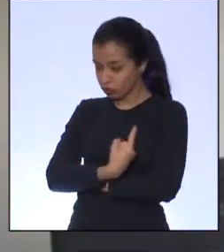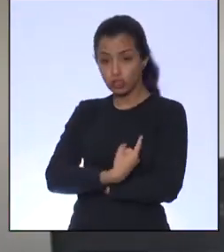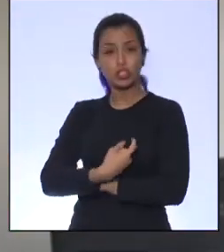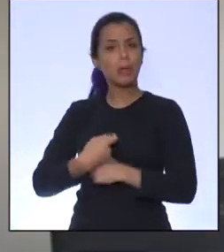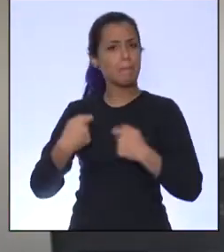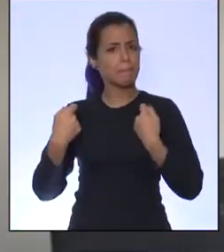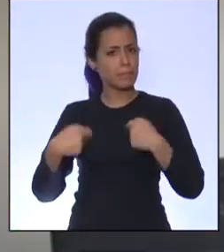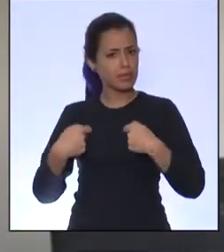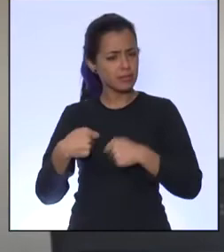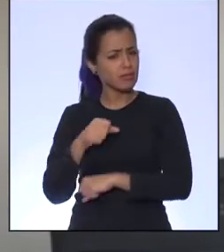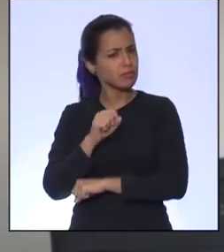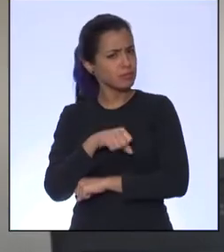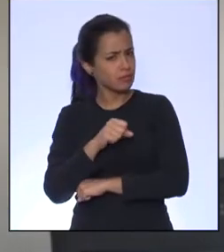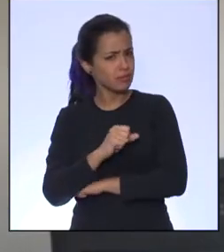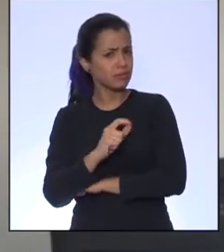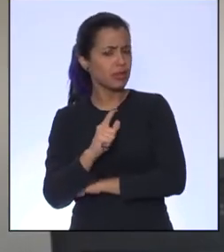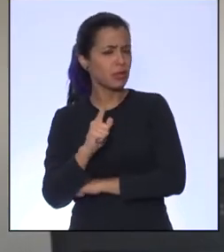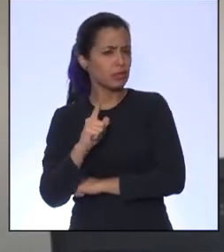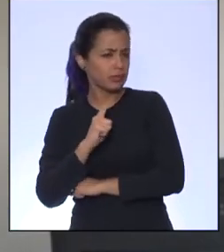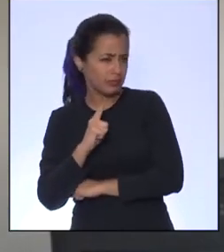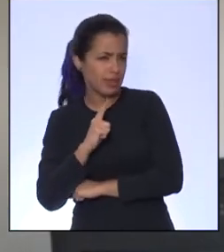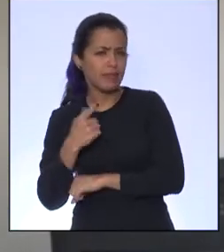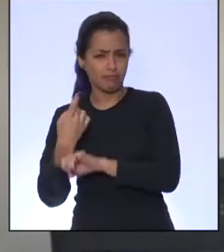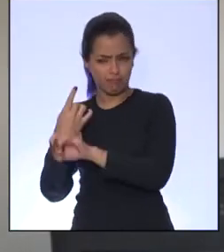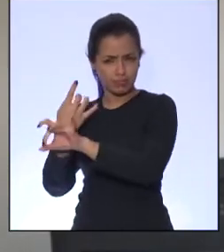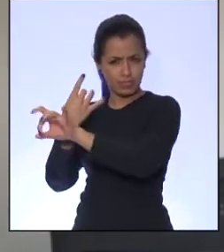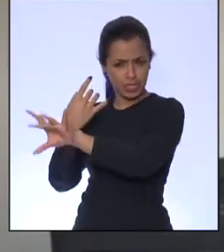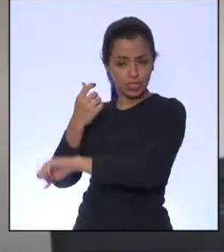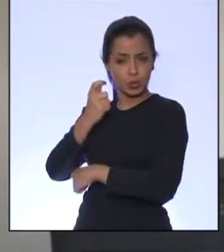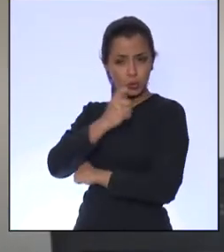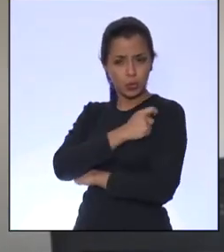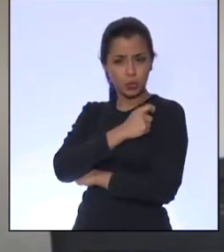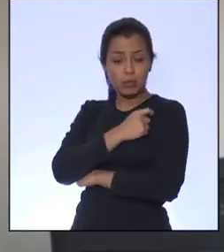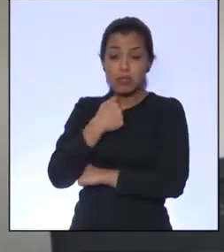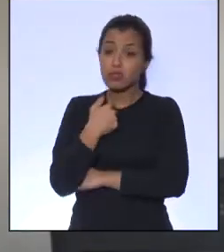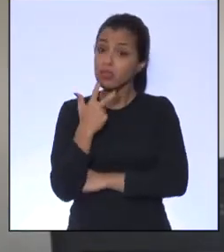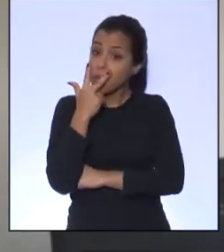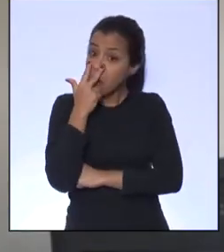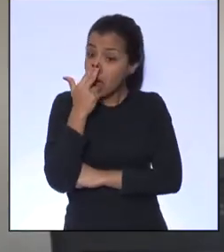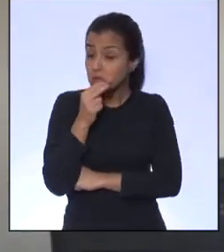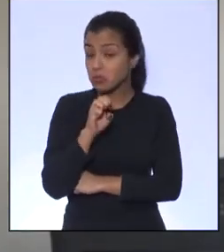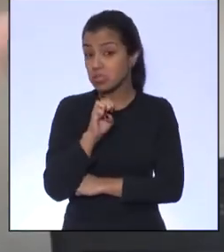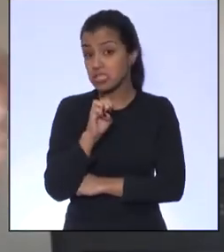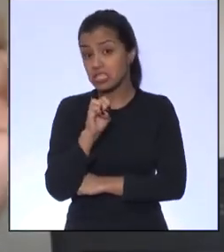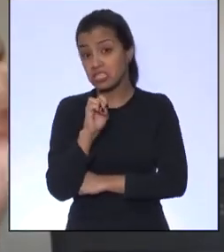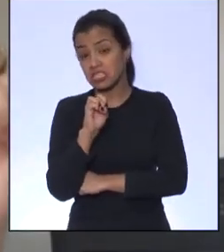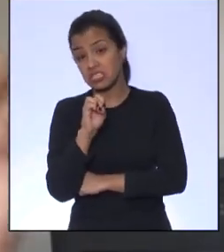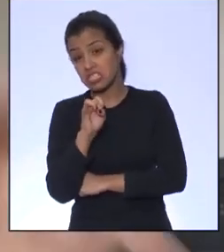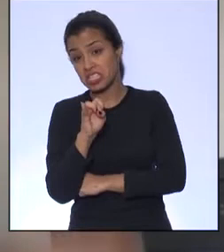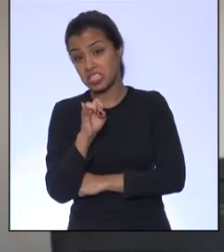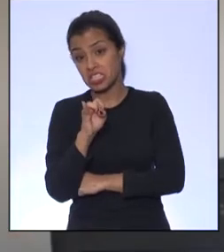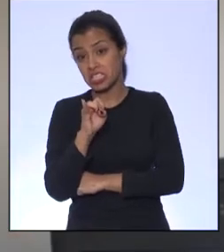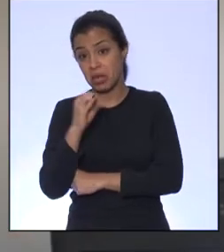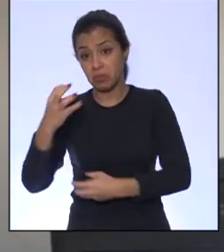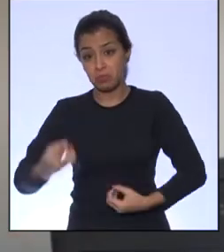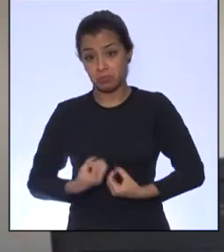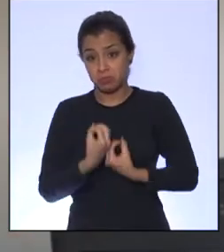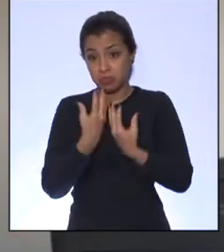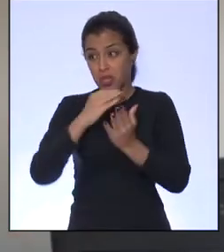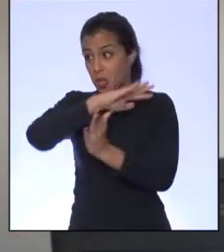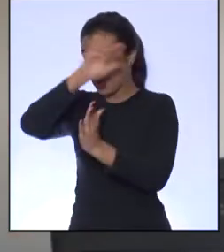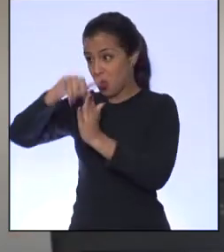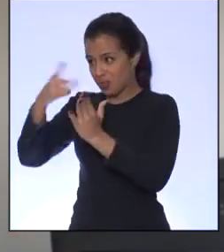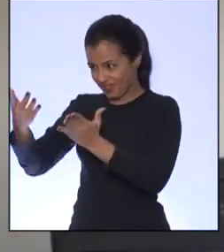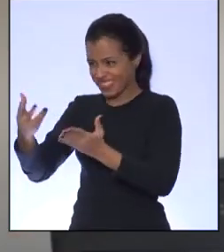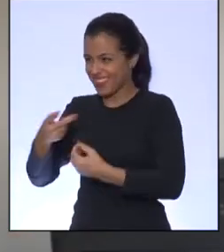se quisermos transmitir para o aluno, eu acho que, se eu tivesse que colocar numa frase tudo que você falou,